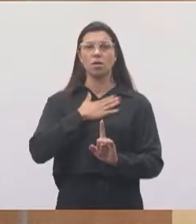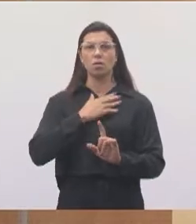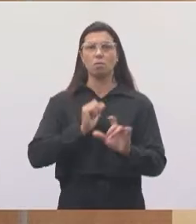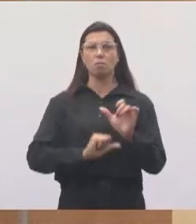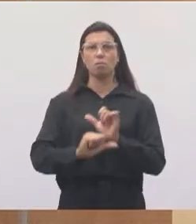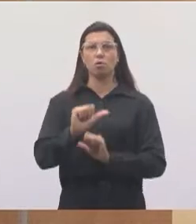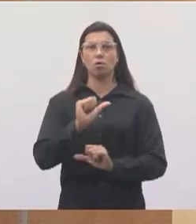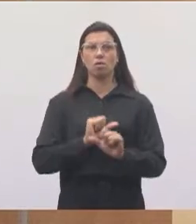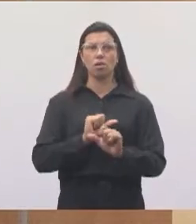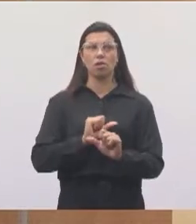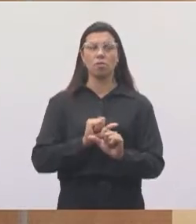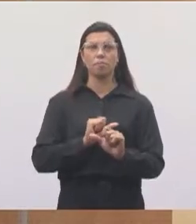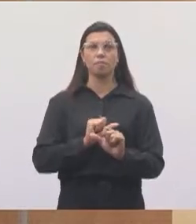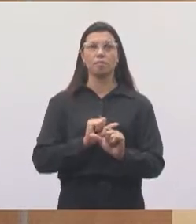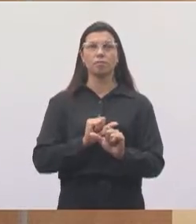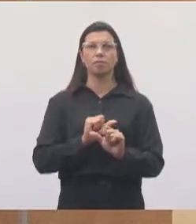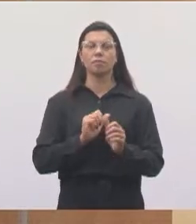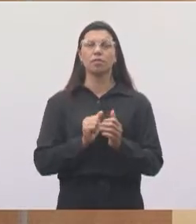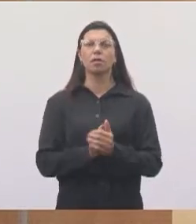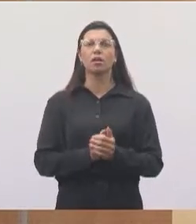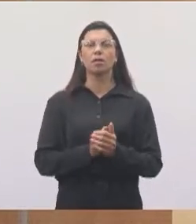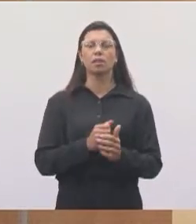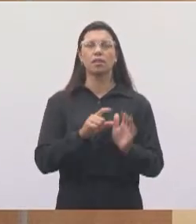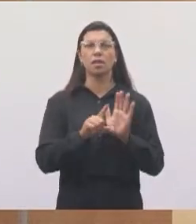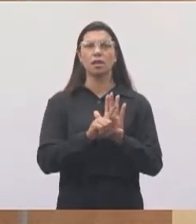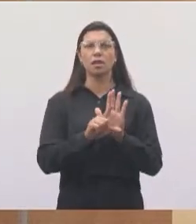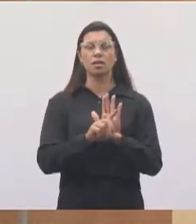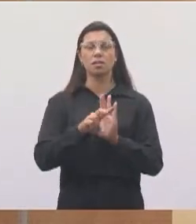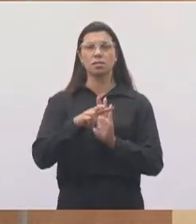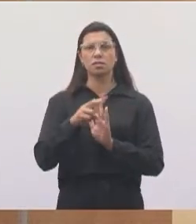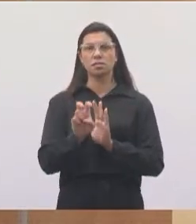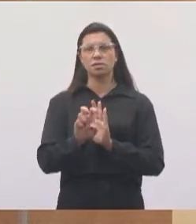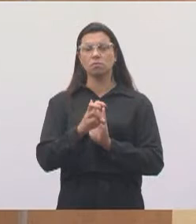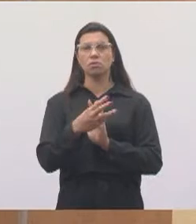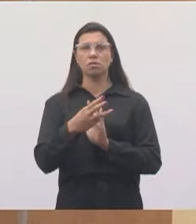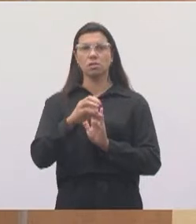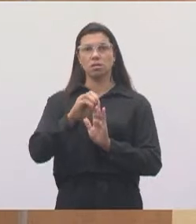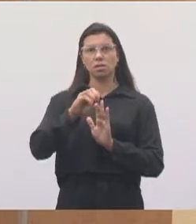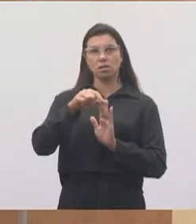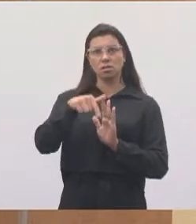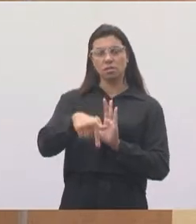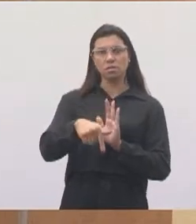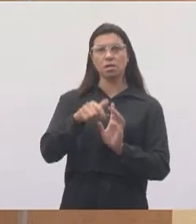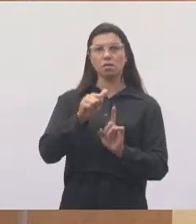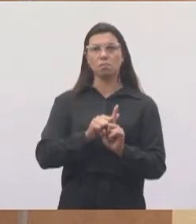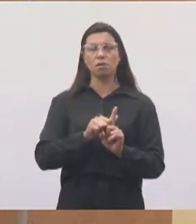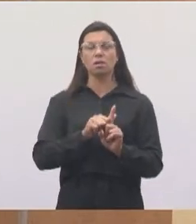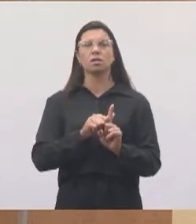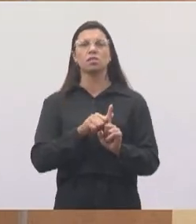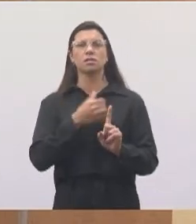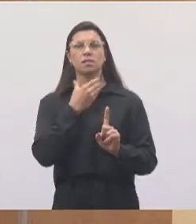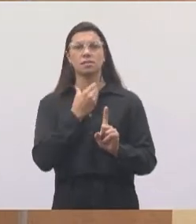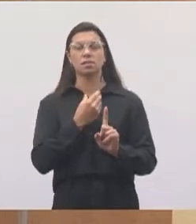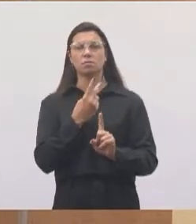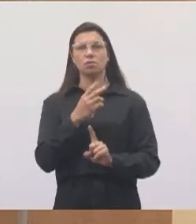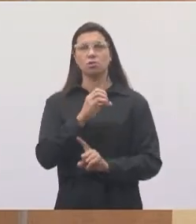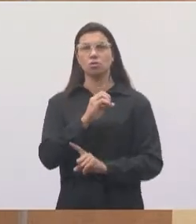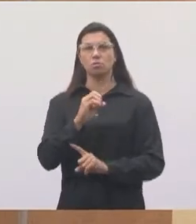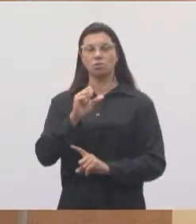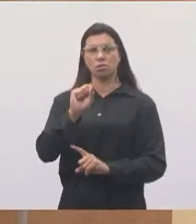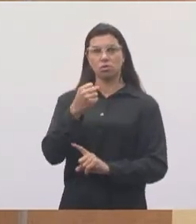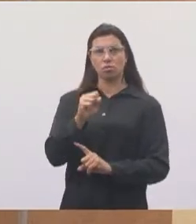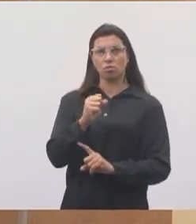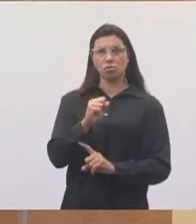anexo 1 da Lei número 5.307, de 3 de dezembro de 2008, que institui o plano